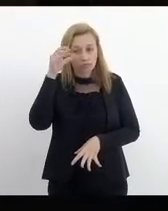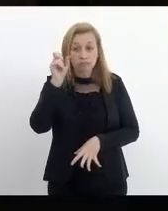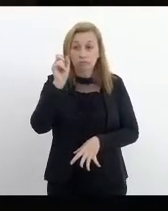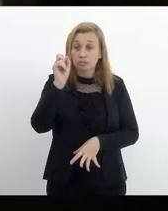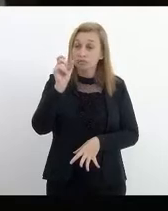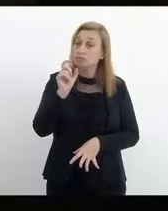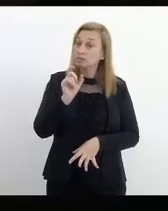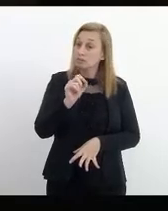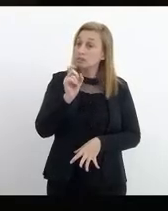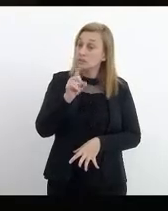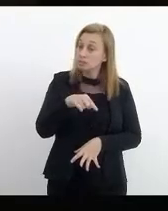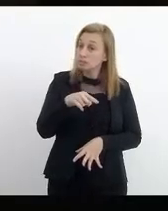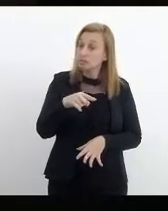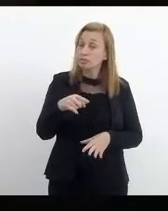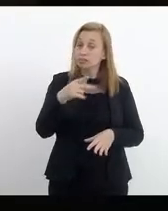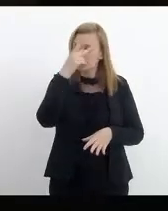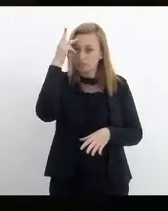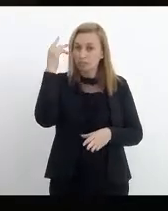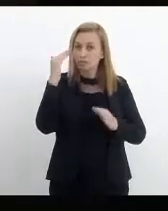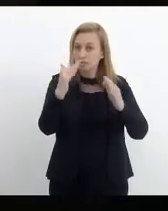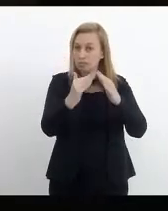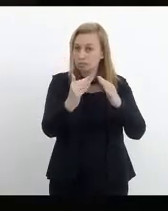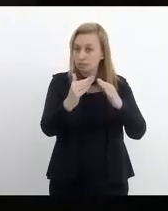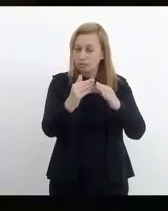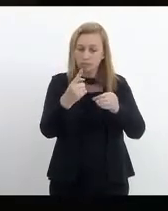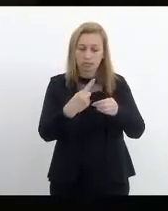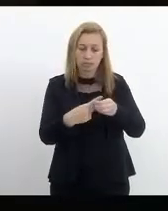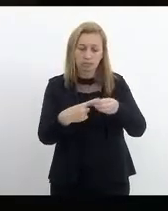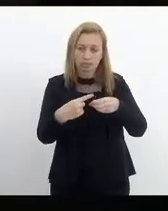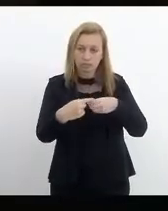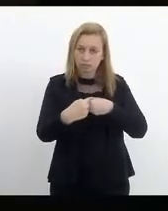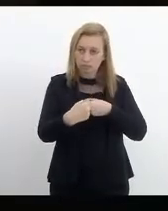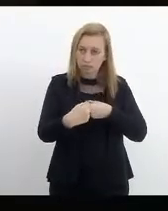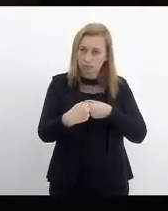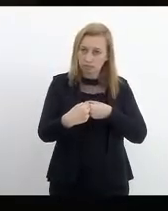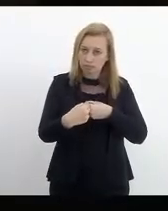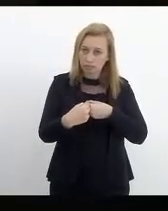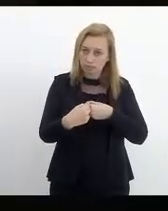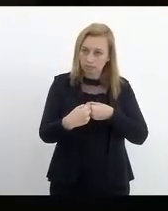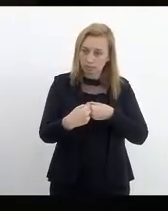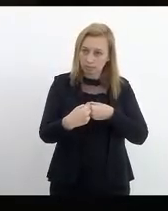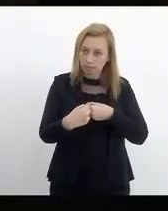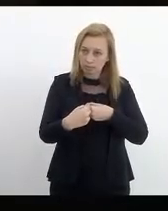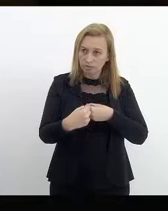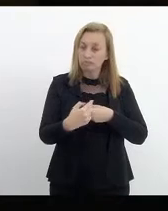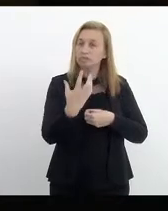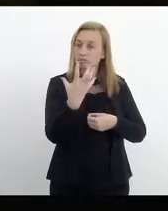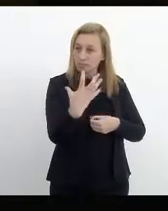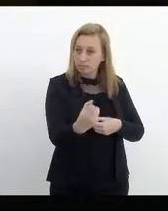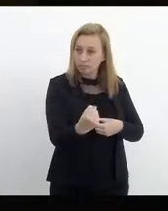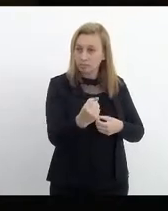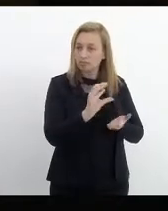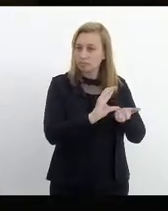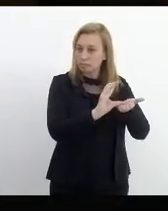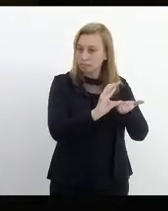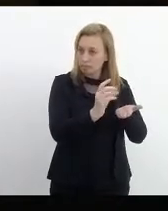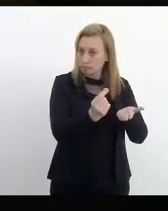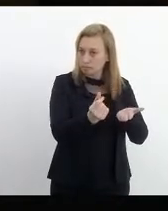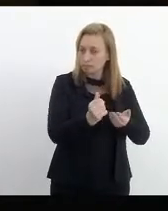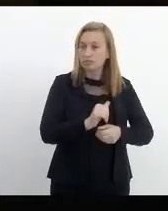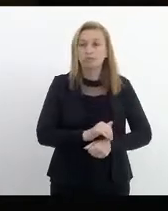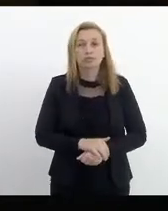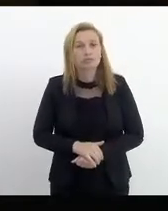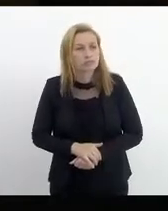exatamente os moradores a população de cada município desses que estão sendo contemplados TZ